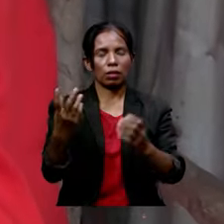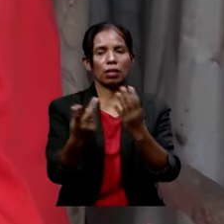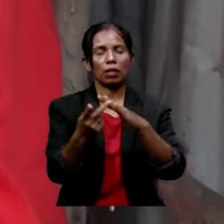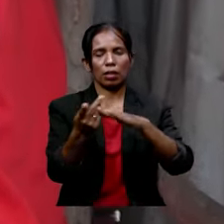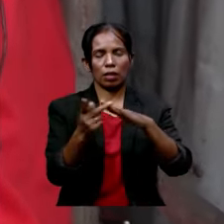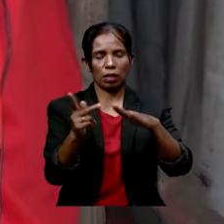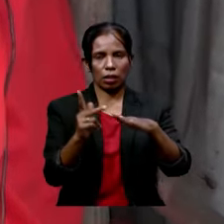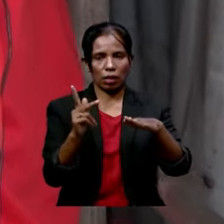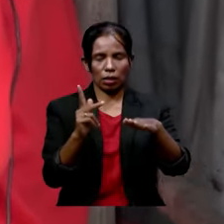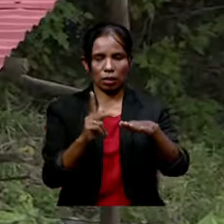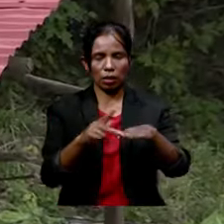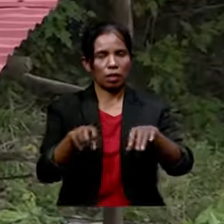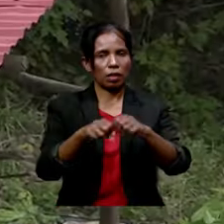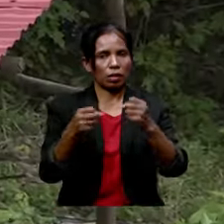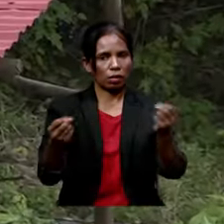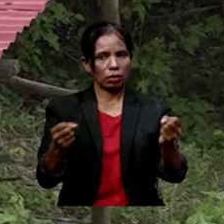kabita tama hotu.